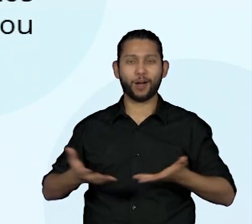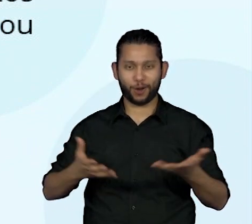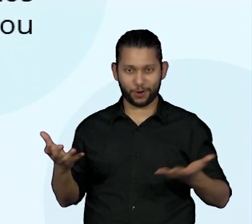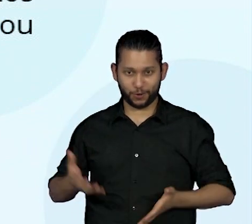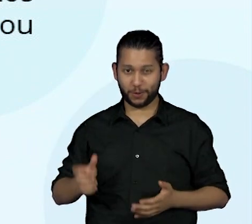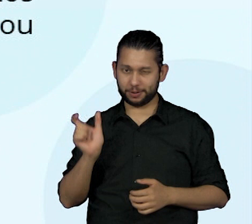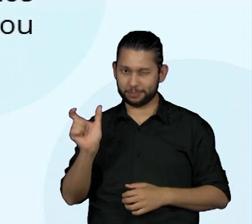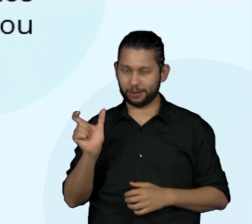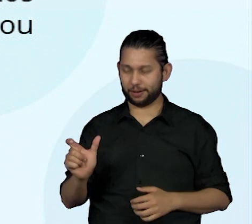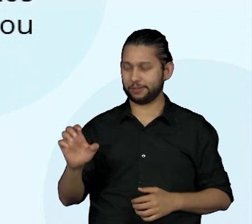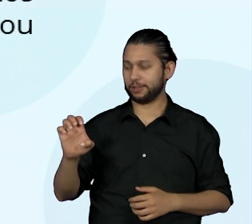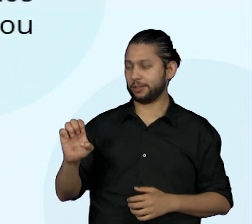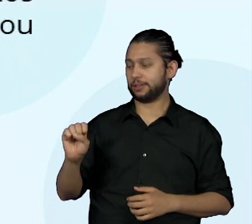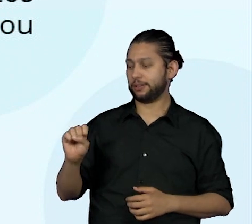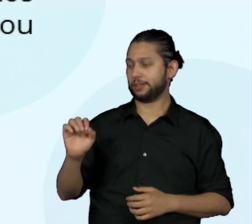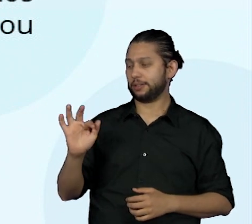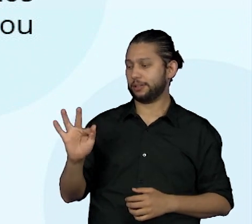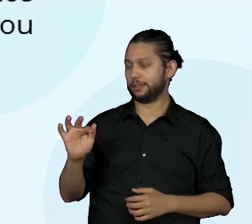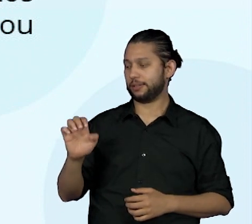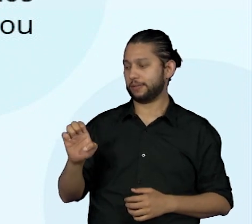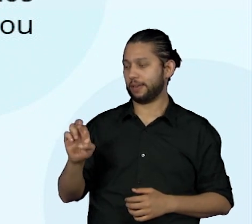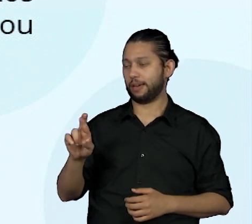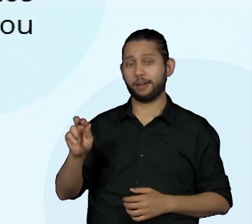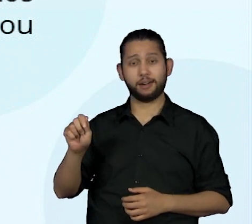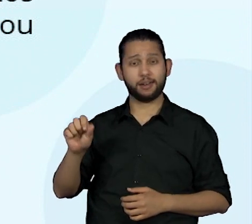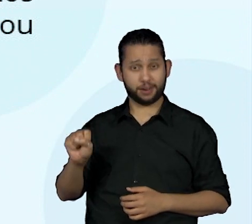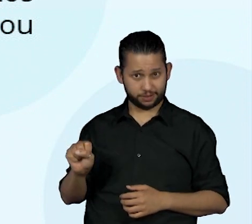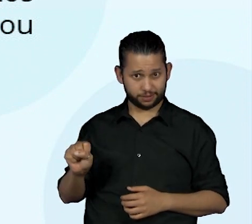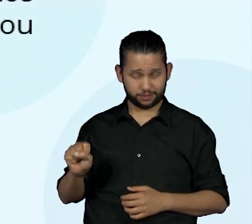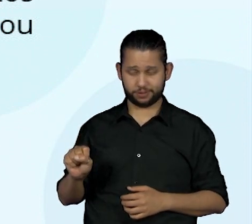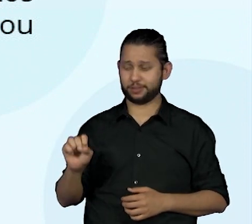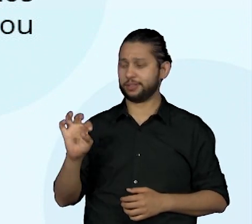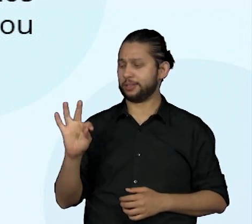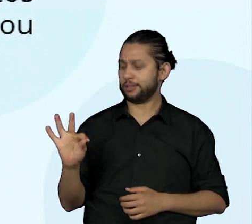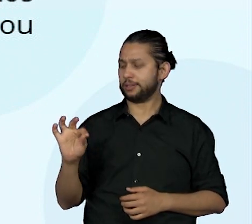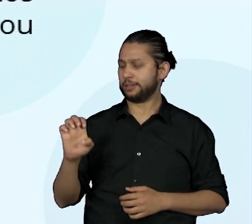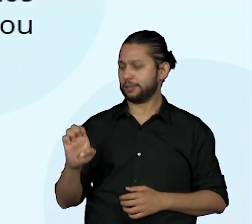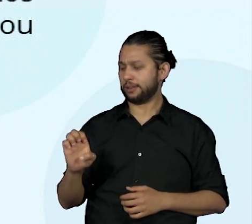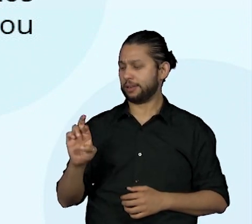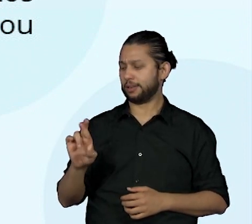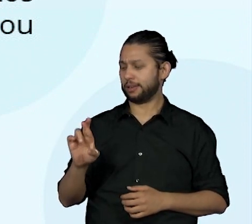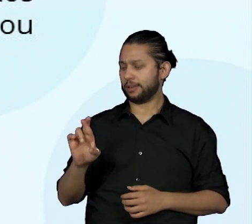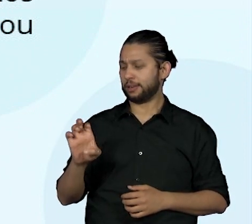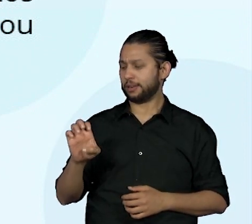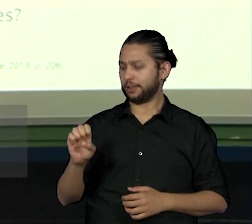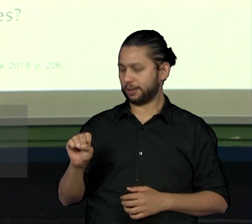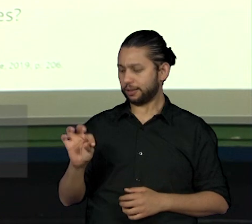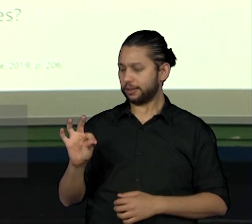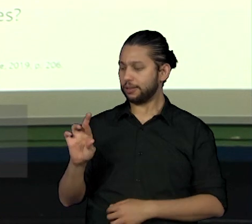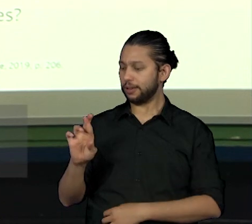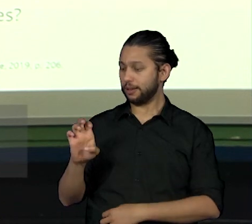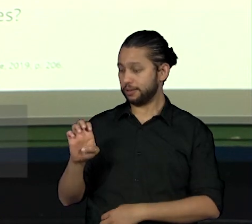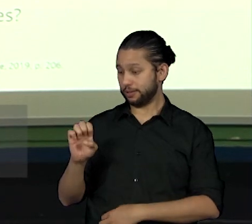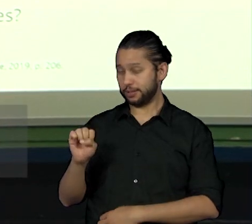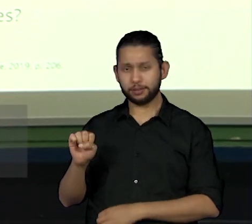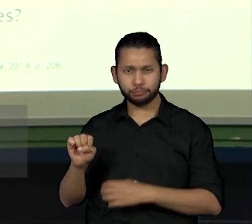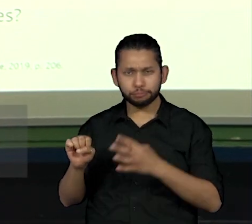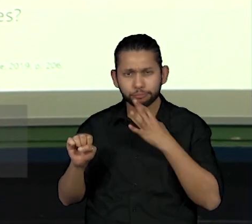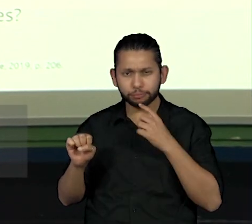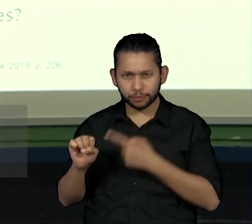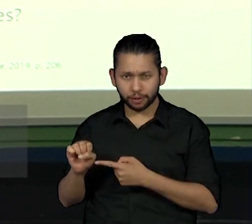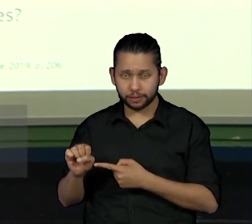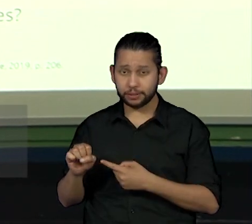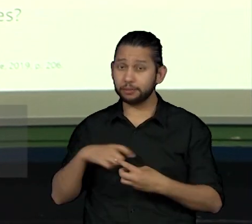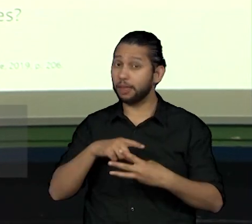ensino fundamental ou no comecinho desse bimestre, você estudou sobre esferas terrestres. Vamos relembrar quais são as